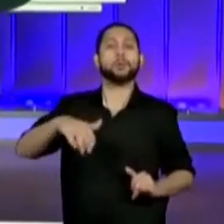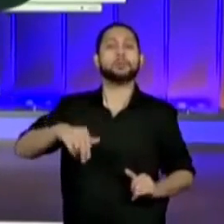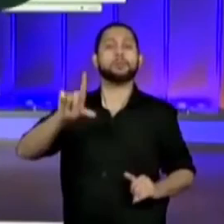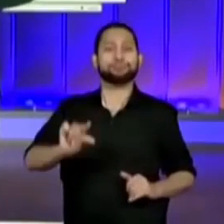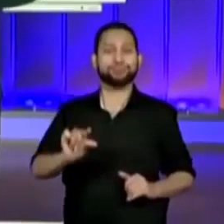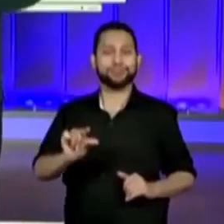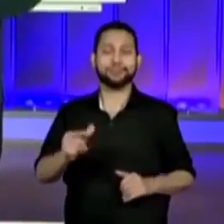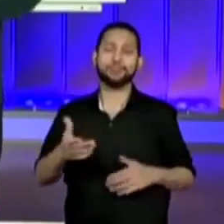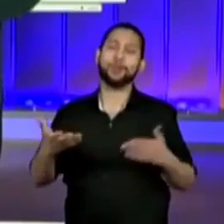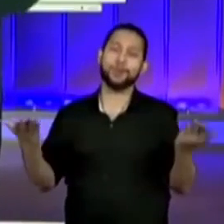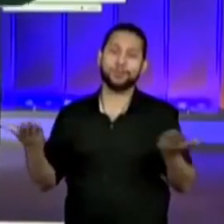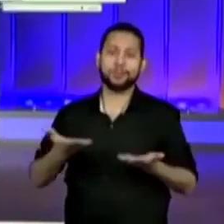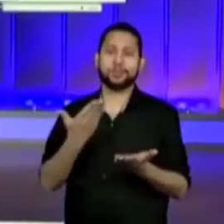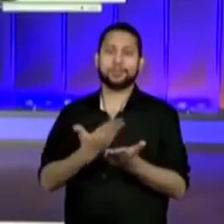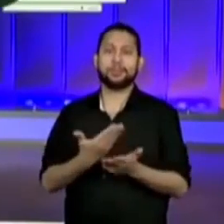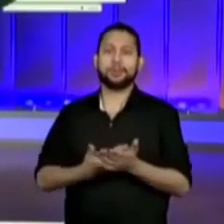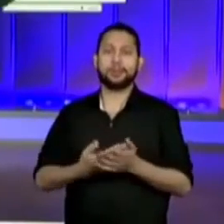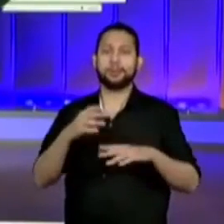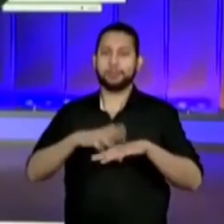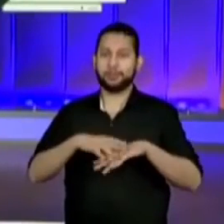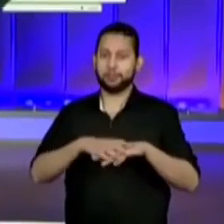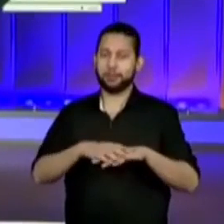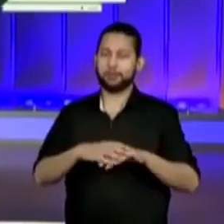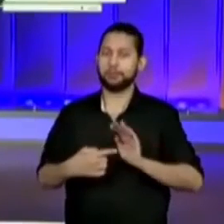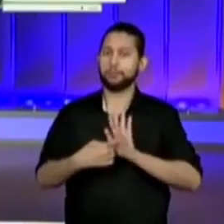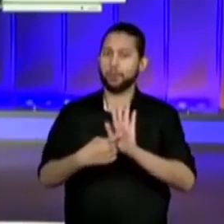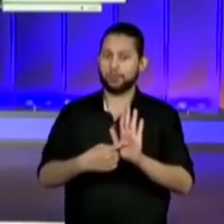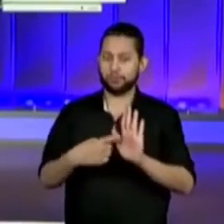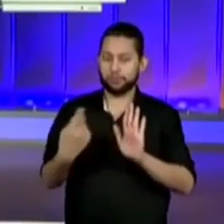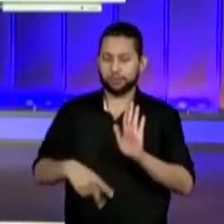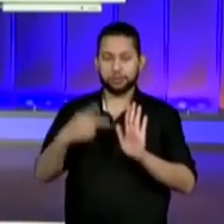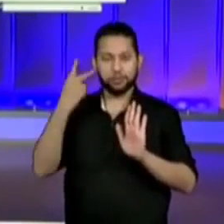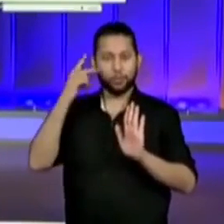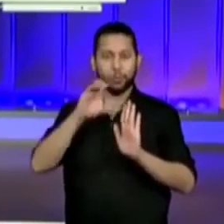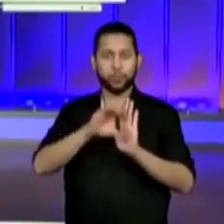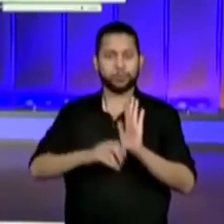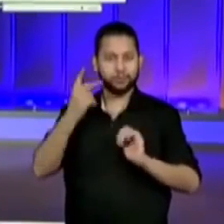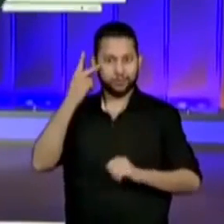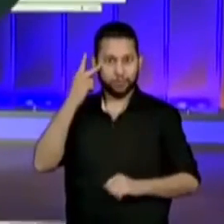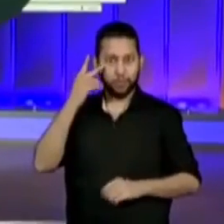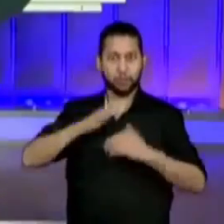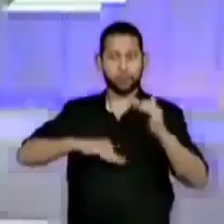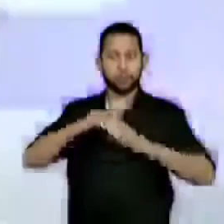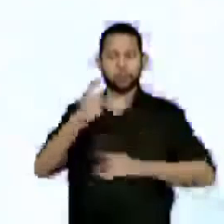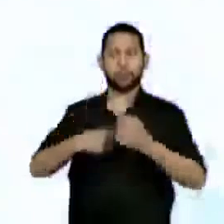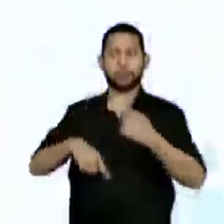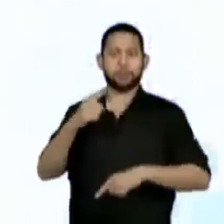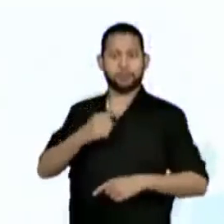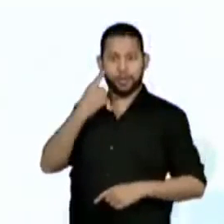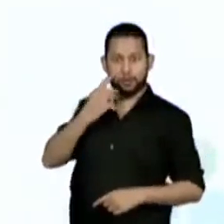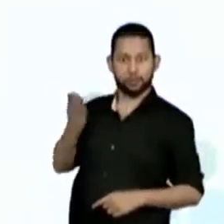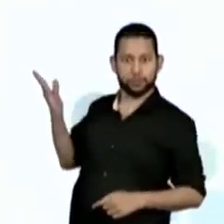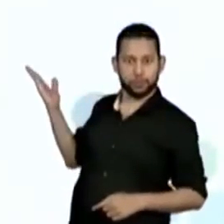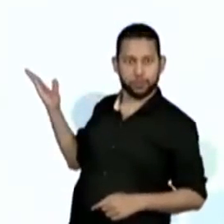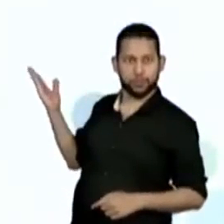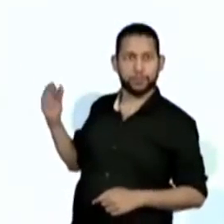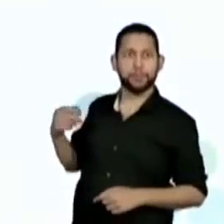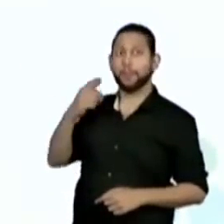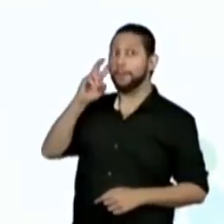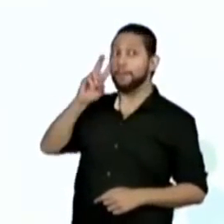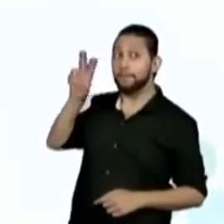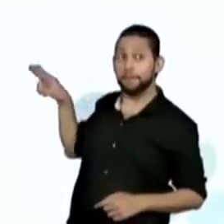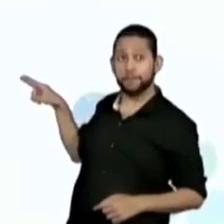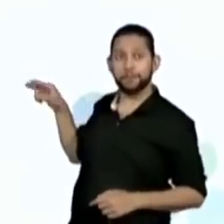nossa aula de matemática e vamos conhecer a habilidade do currículo Paulista sobre a qual se baseia essa aula olhando pra tela